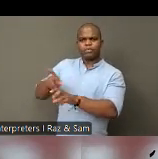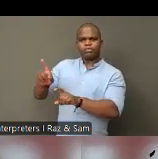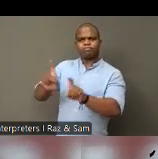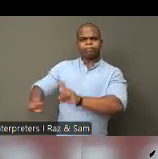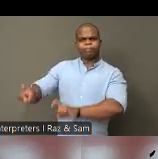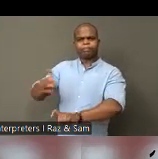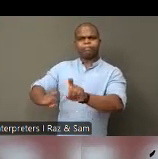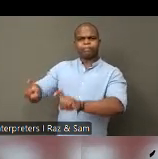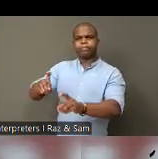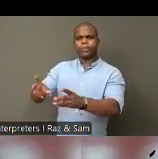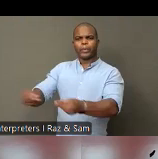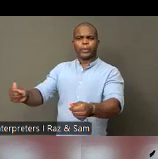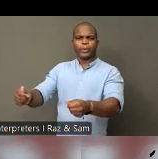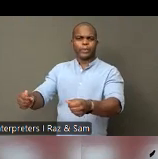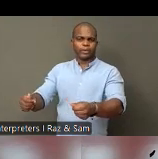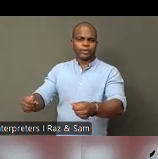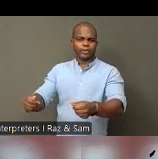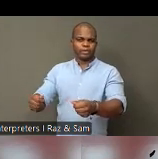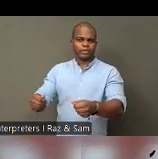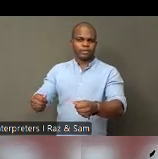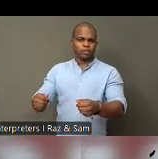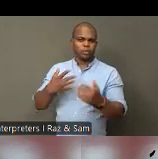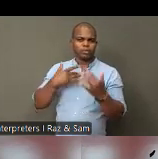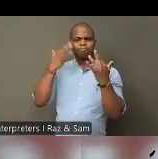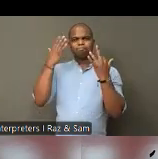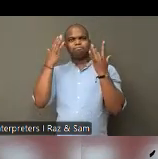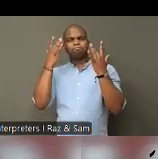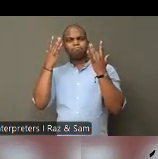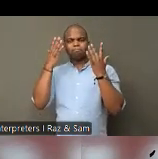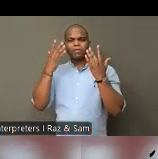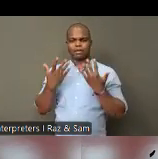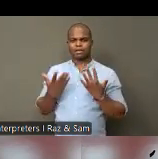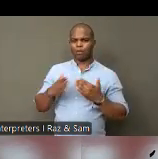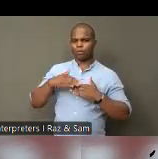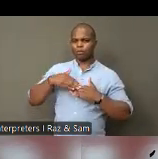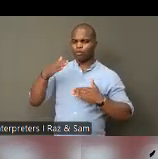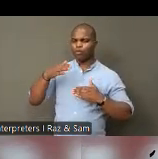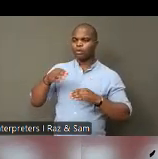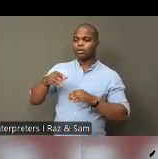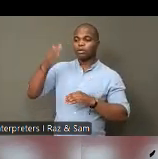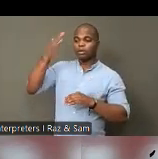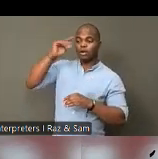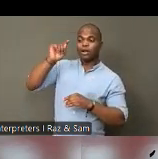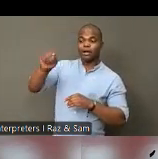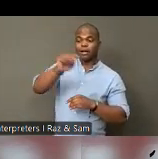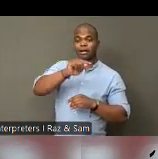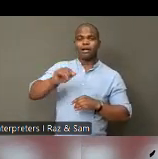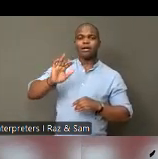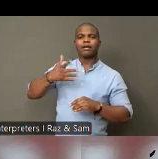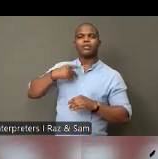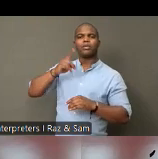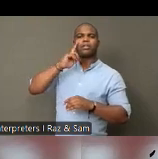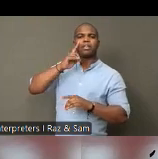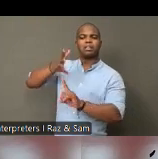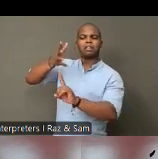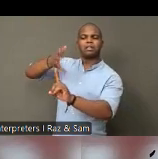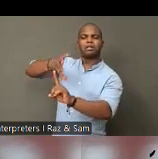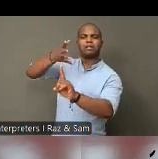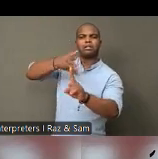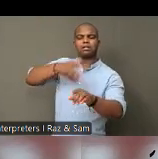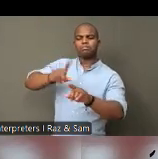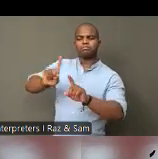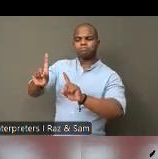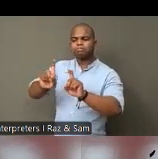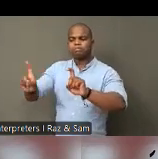fazer um ensaio de Wolbachia. Isso é algo que nós queremos fazer para ver se